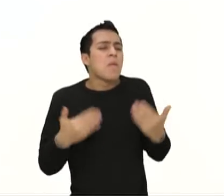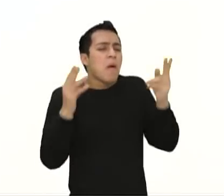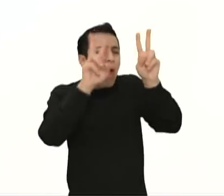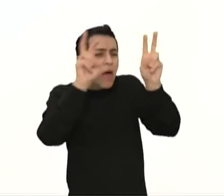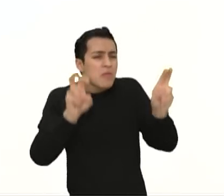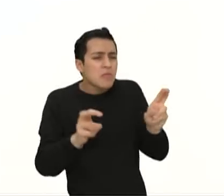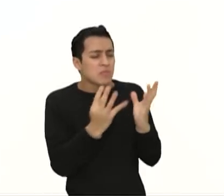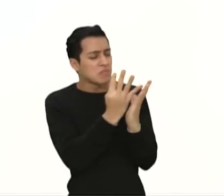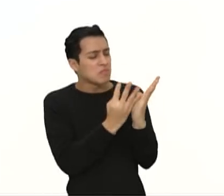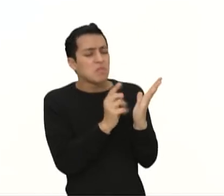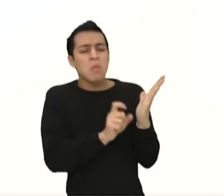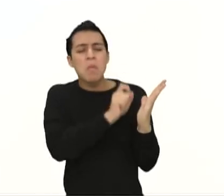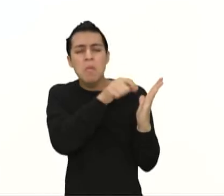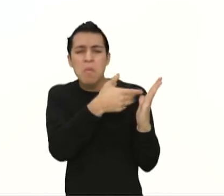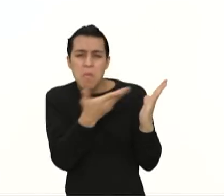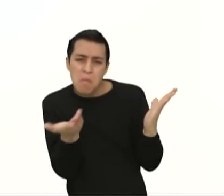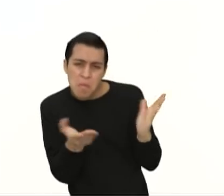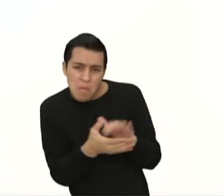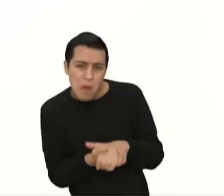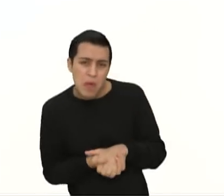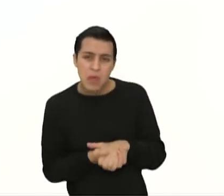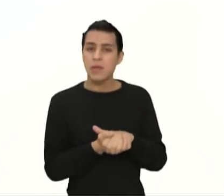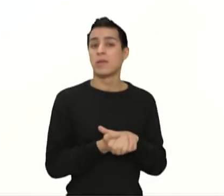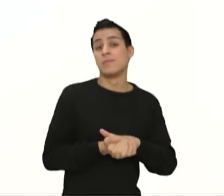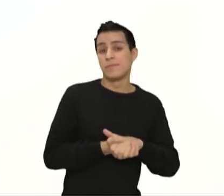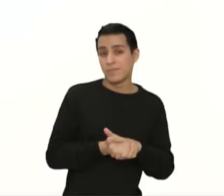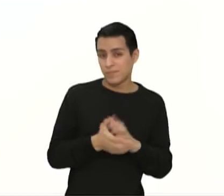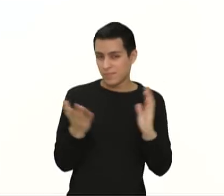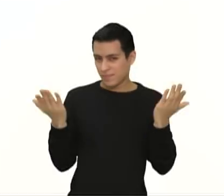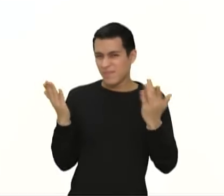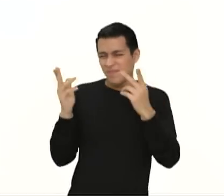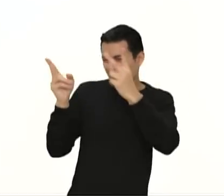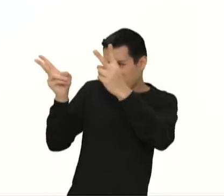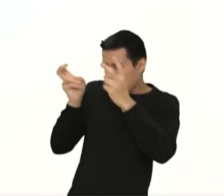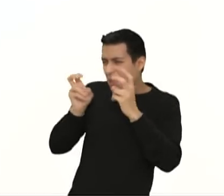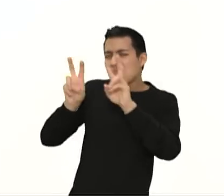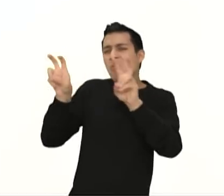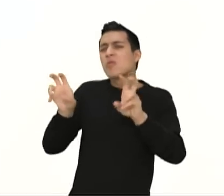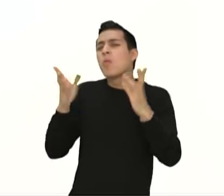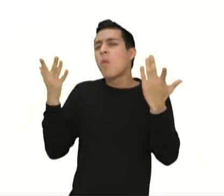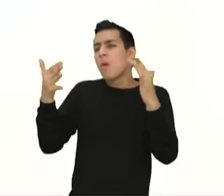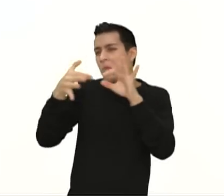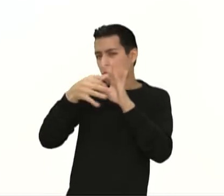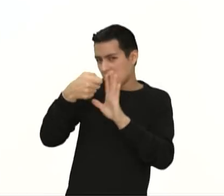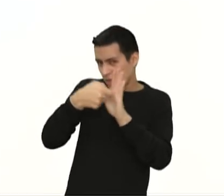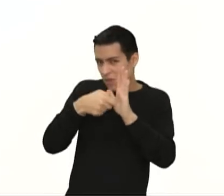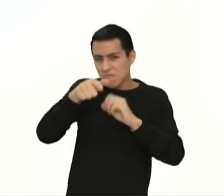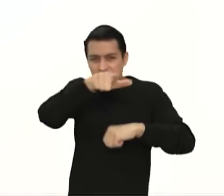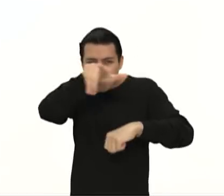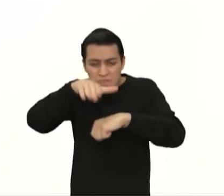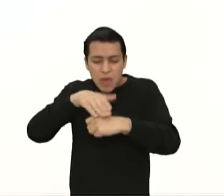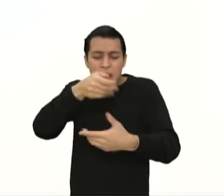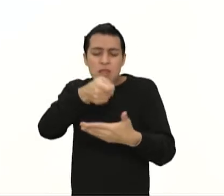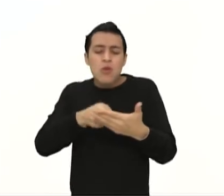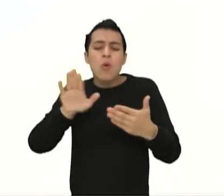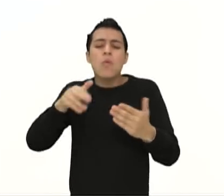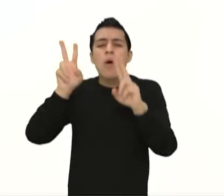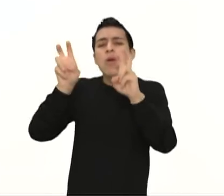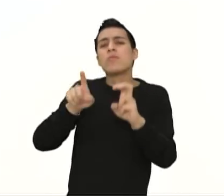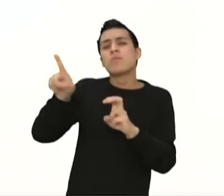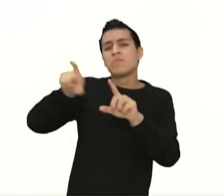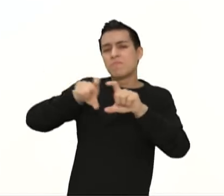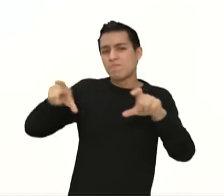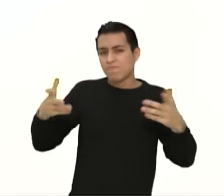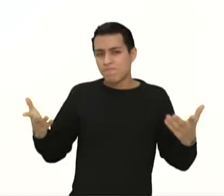desse texto? Então, perceba o assunto do texto e anote qual é o assunto